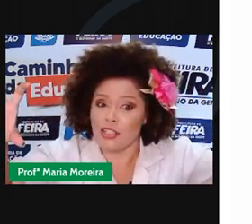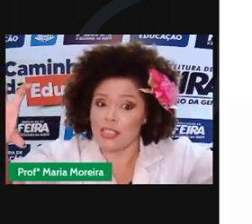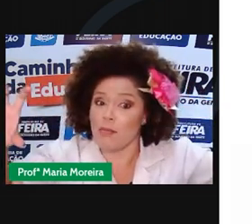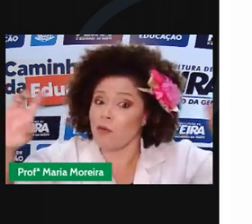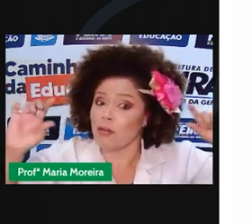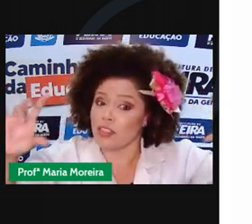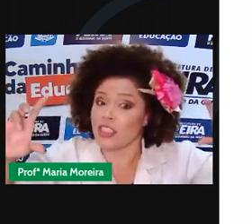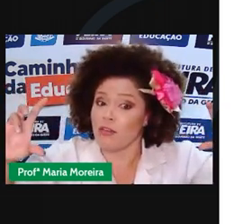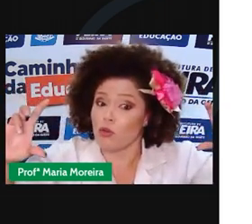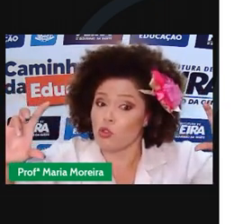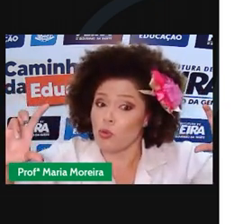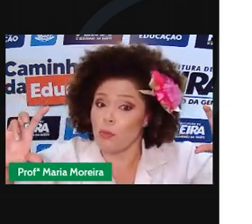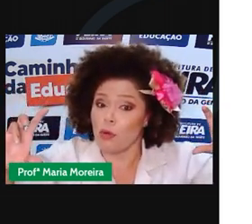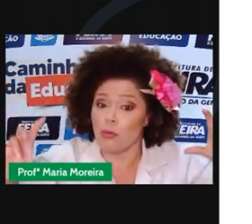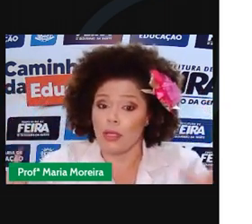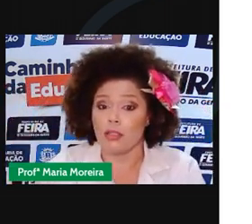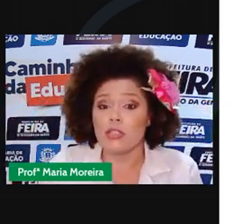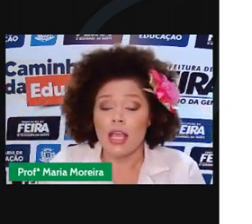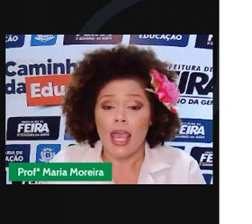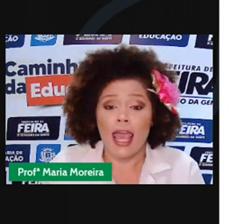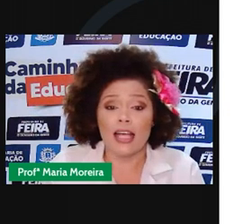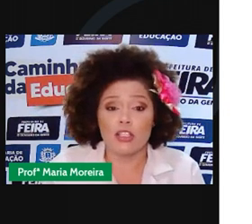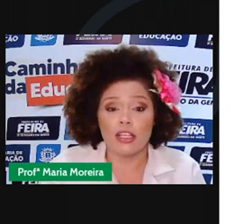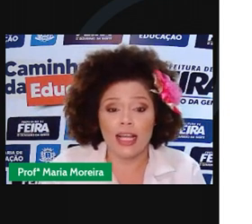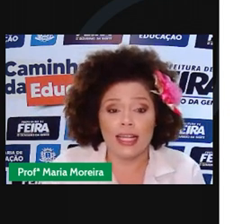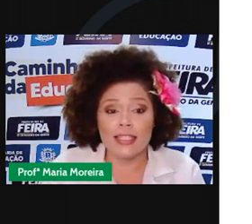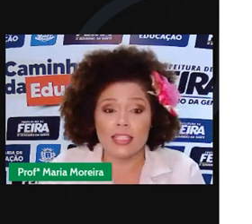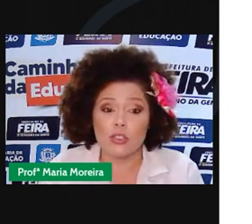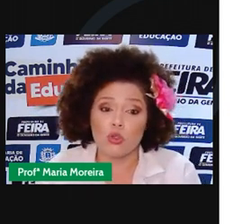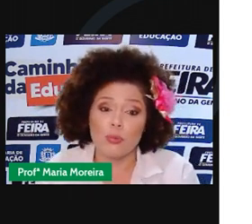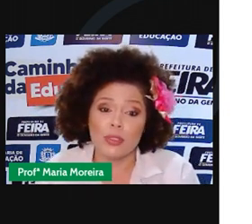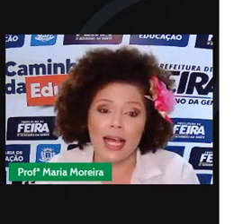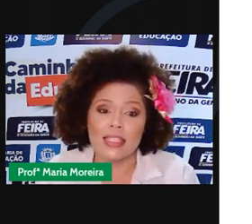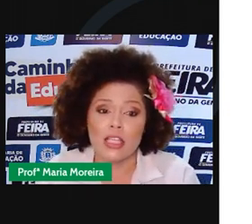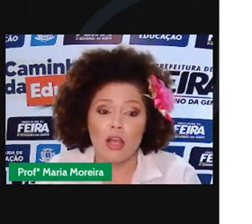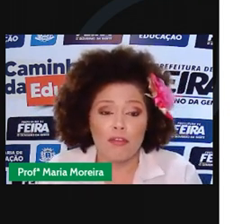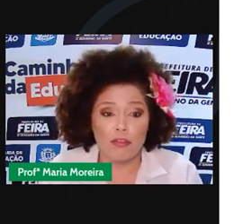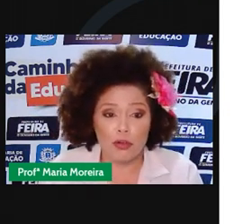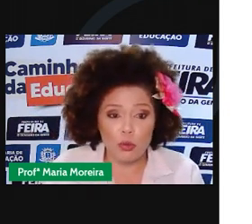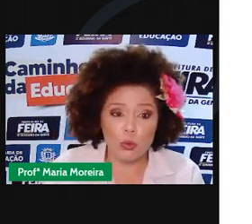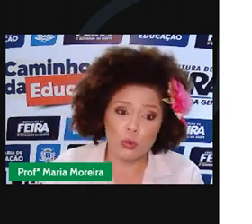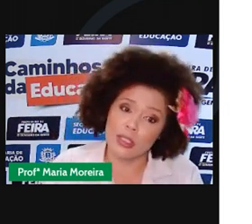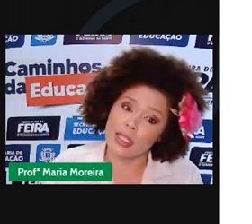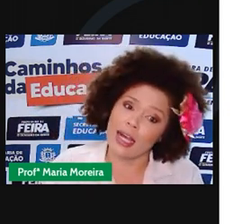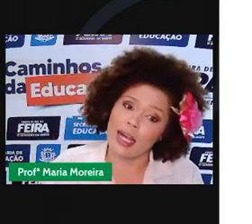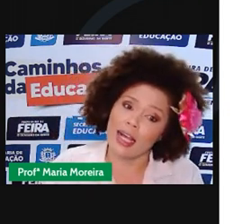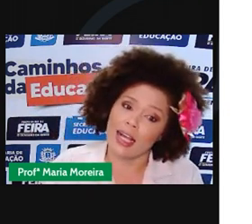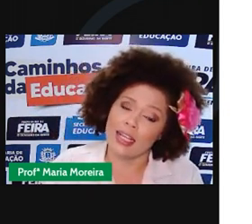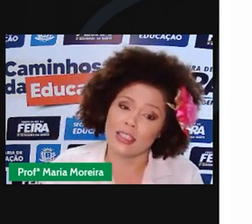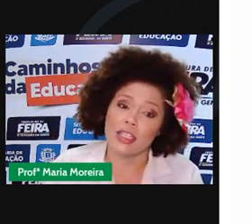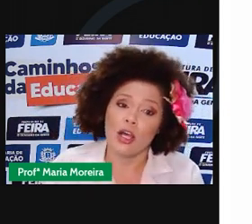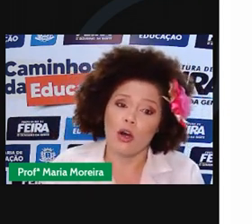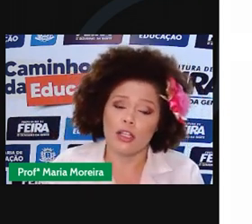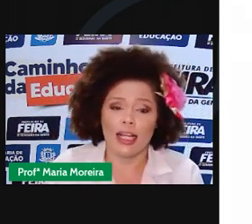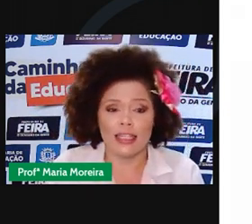parte de cima você deve consumir um pouco menos é as hortaliças e o grupo das frutas